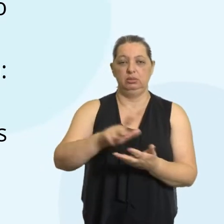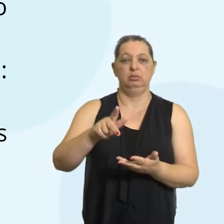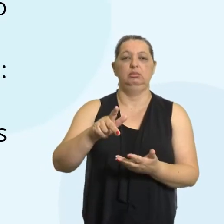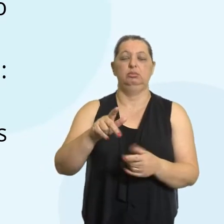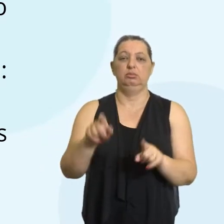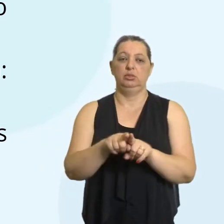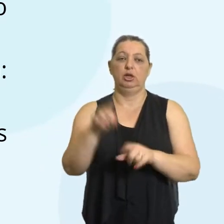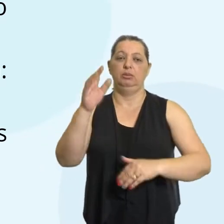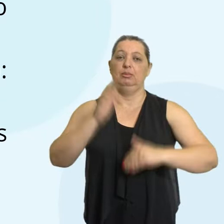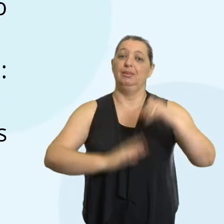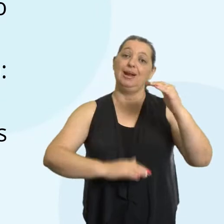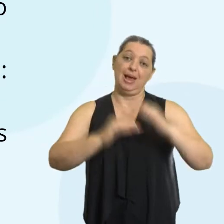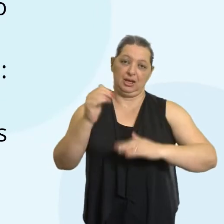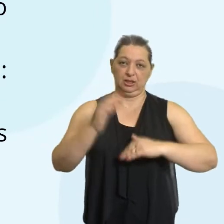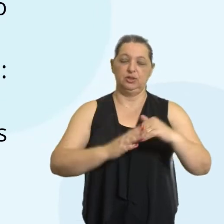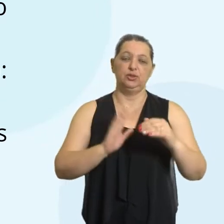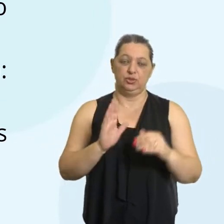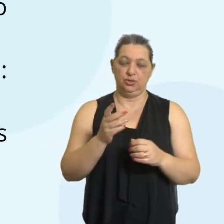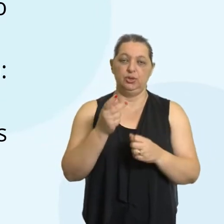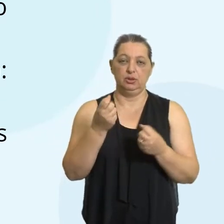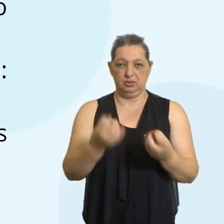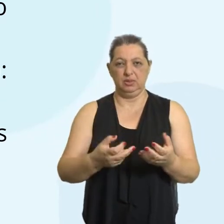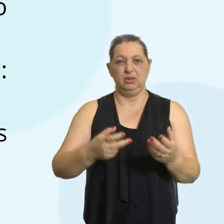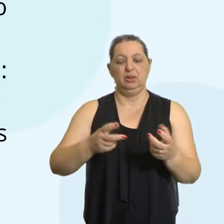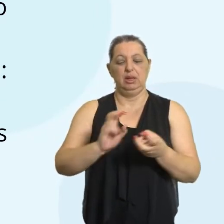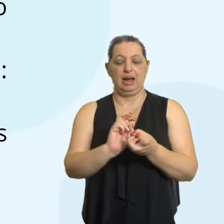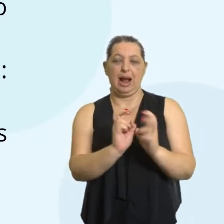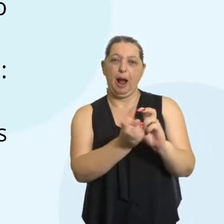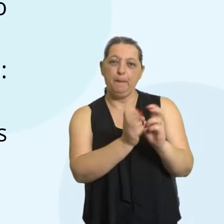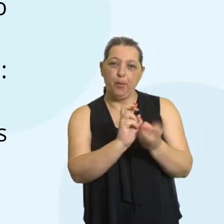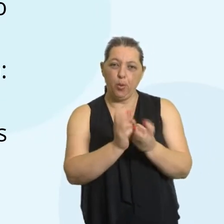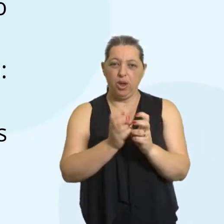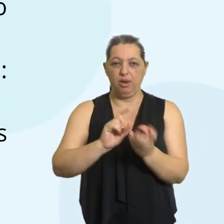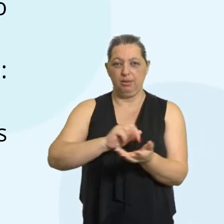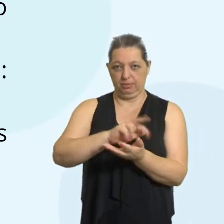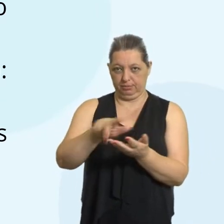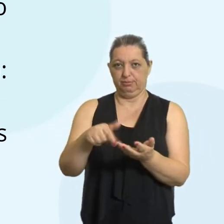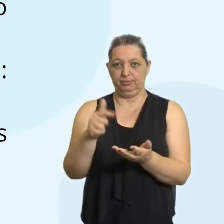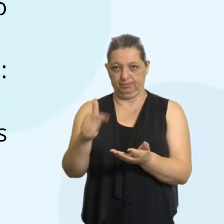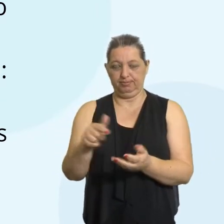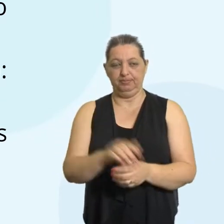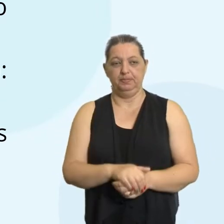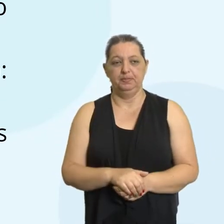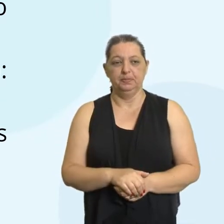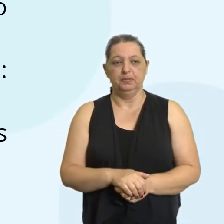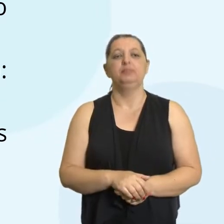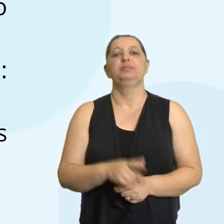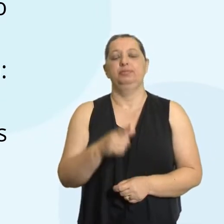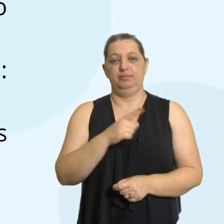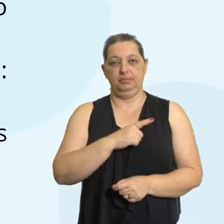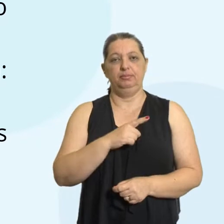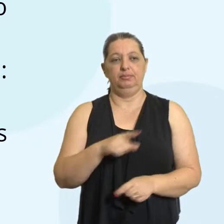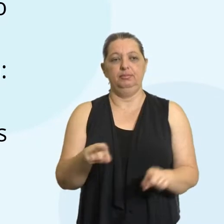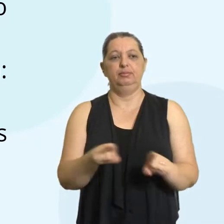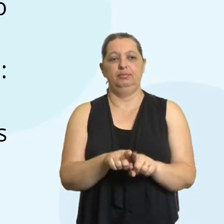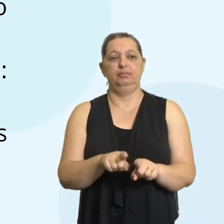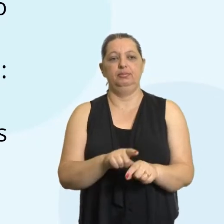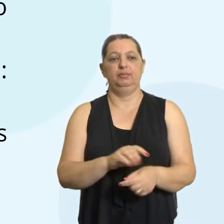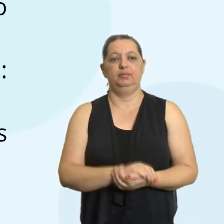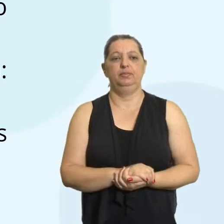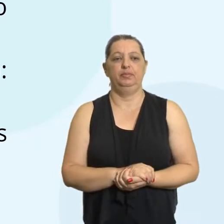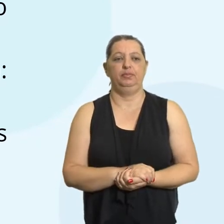corporais de luz Ela acabou de falar para vocês a questão da capoeira e tal é exatamente sobre e esse componente curricular